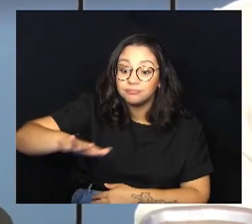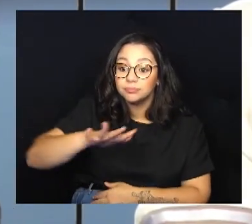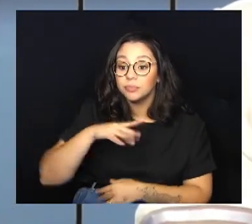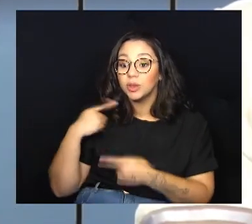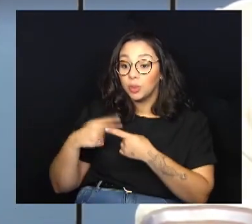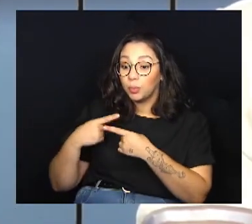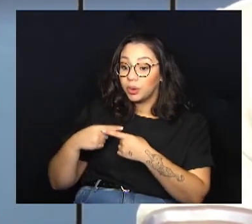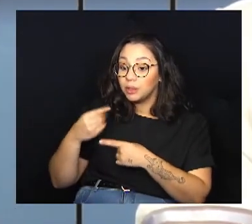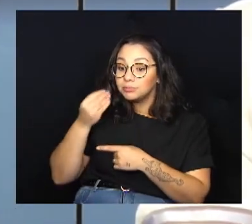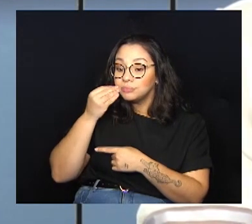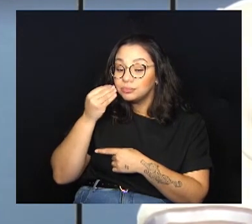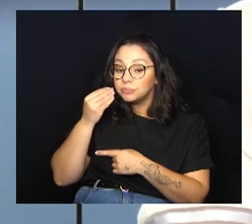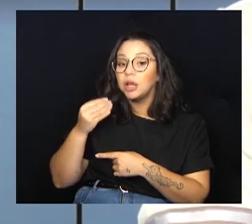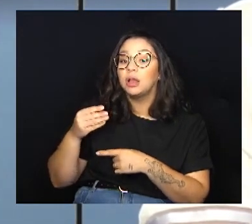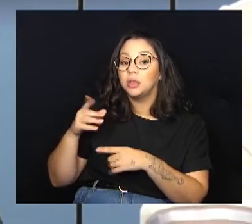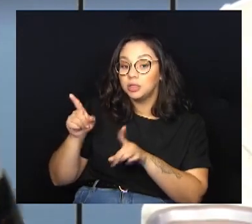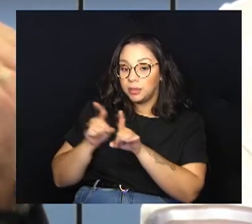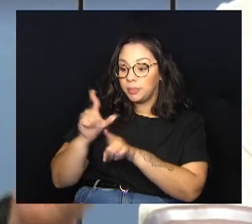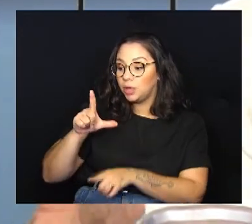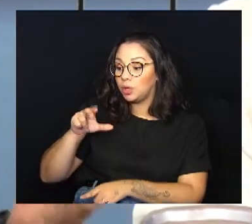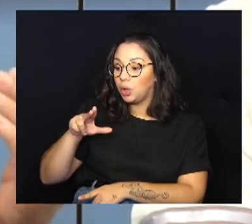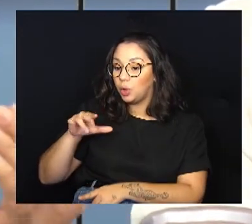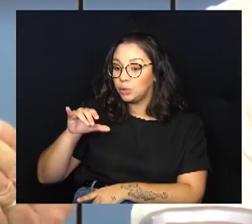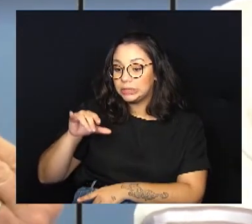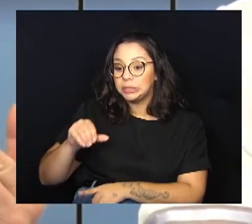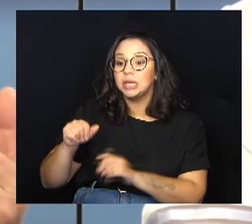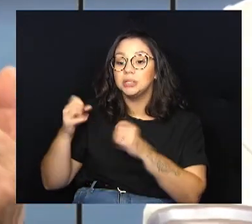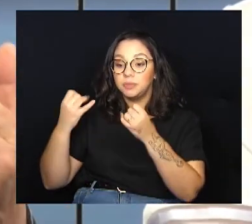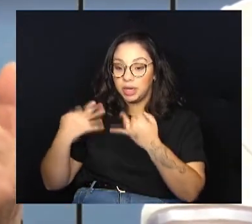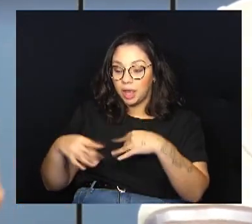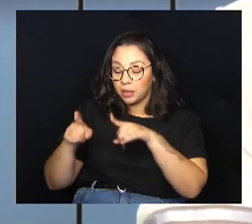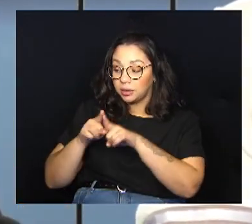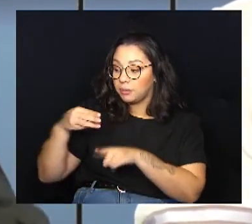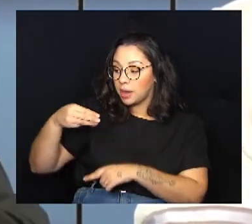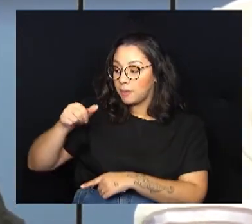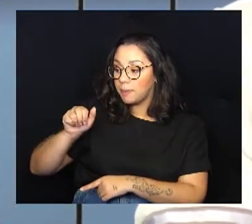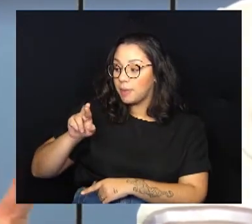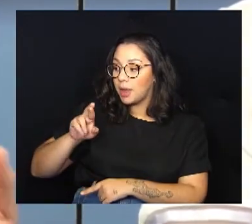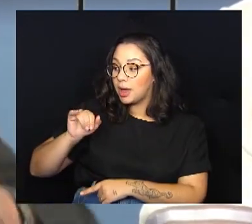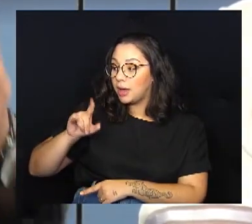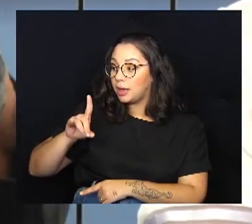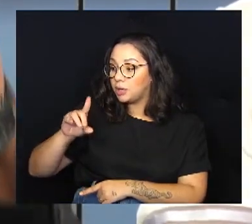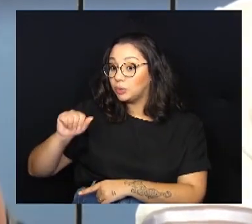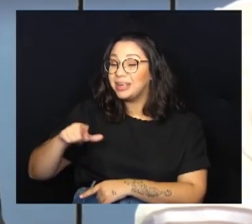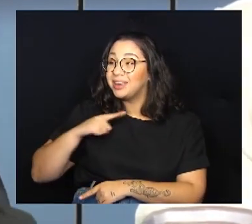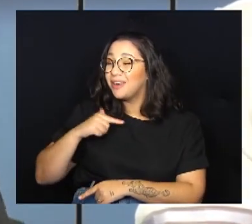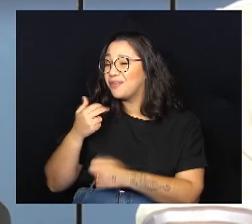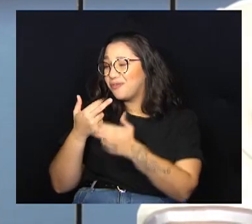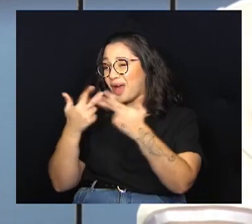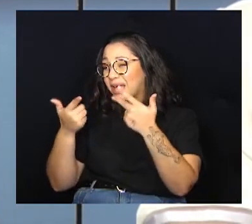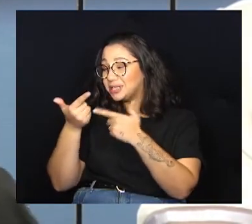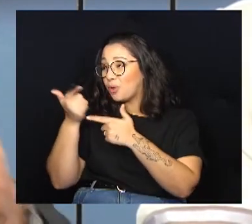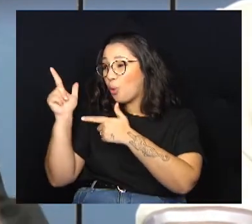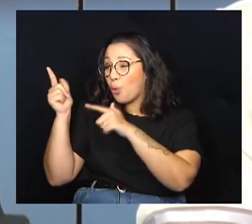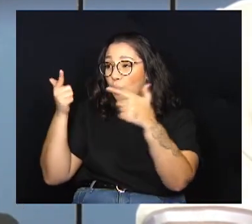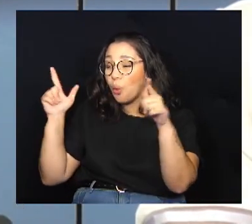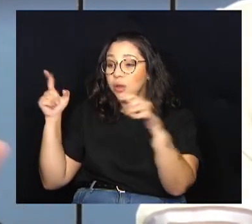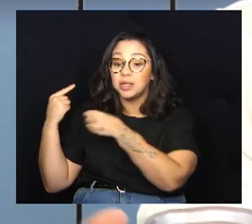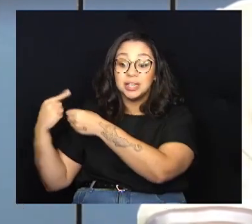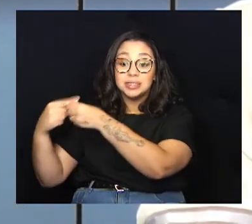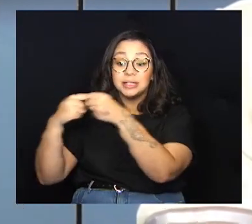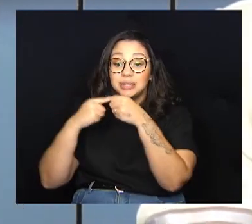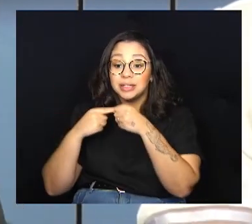as secretarias, o pessoal que acolhe, mas tem que dar condições para que eles possam desenvolver o trabalho